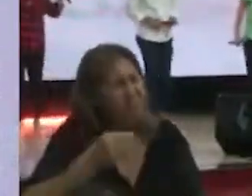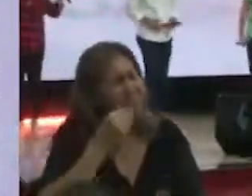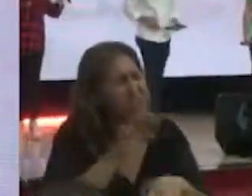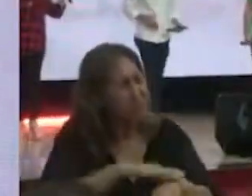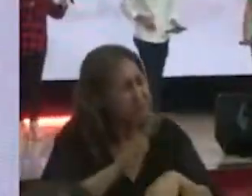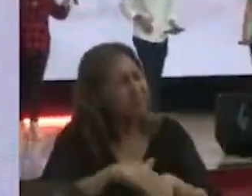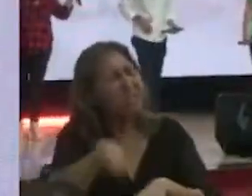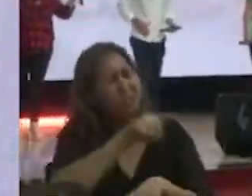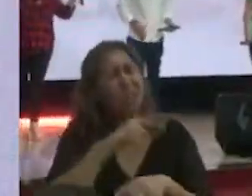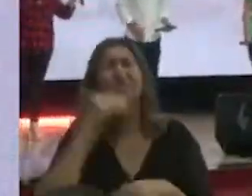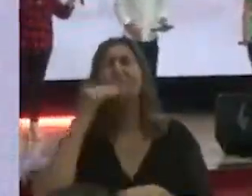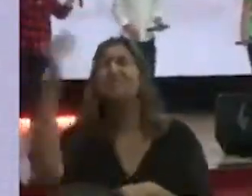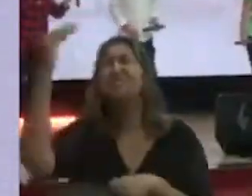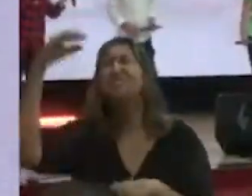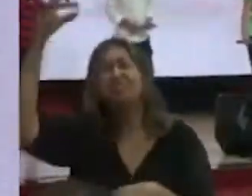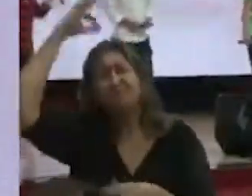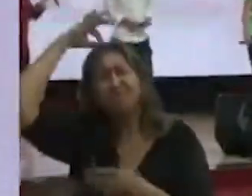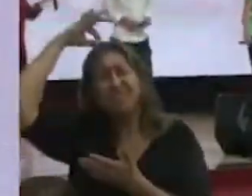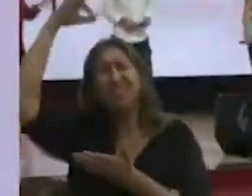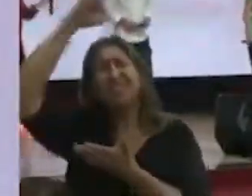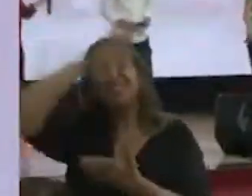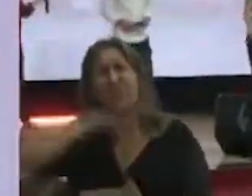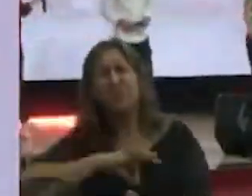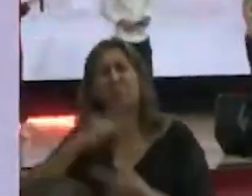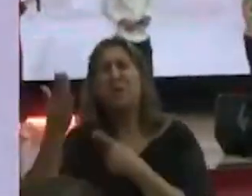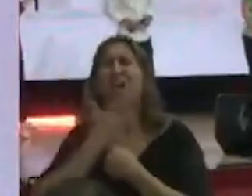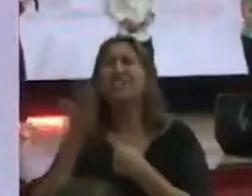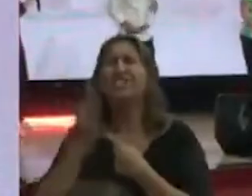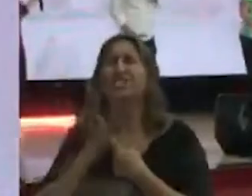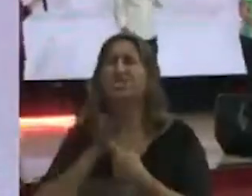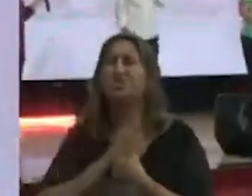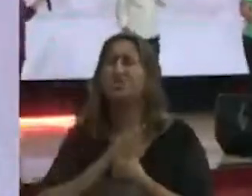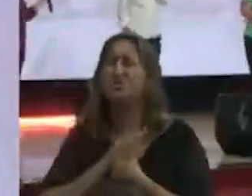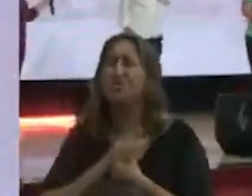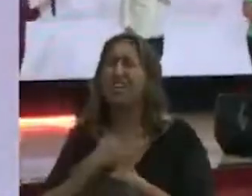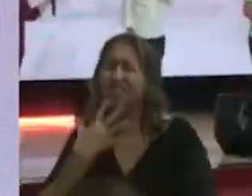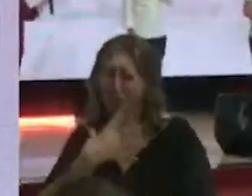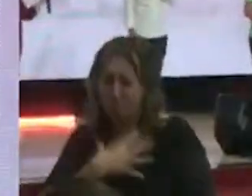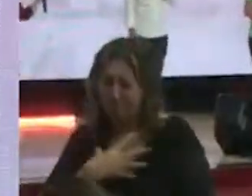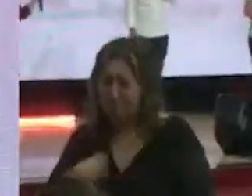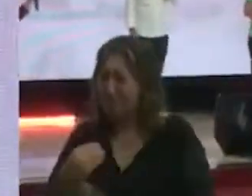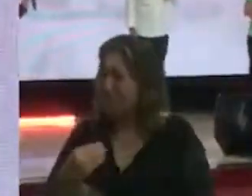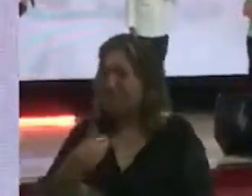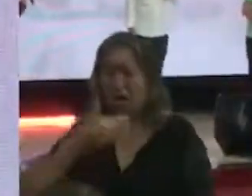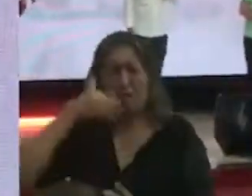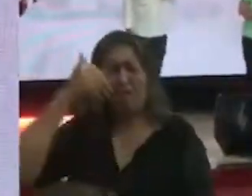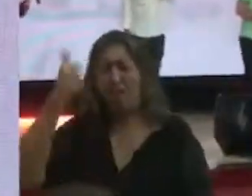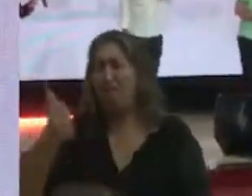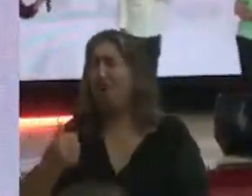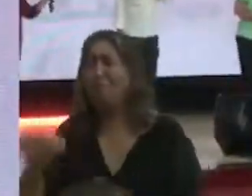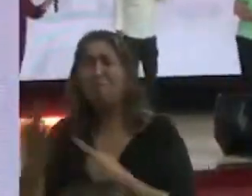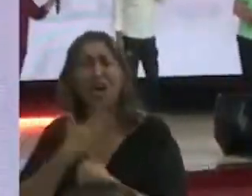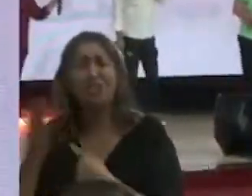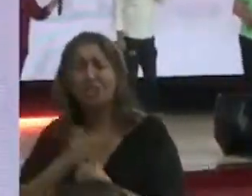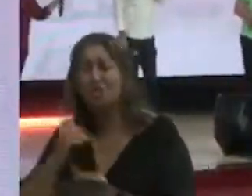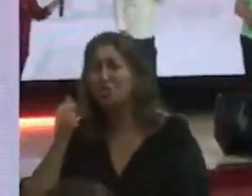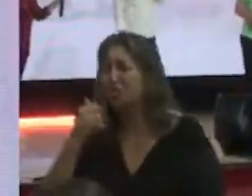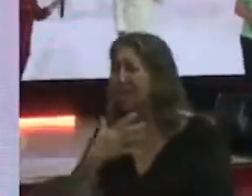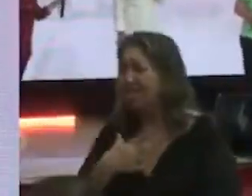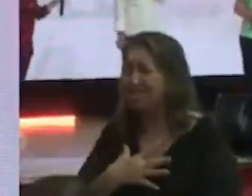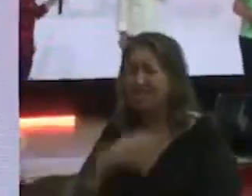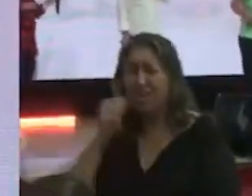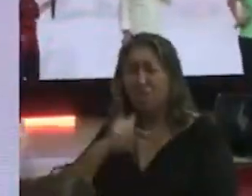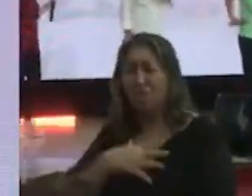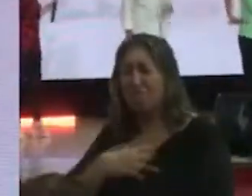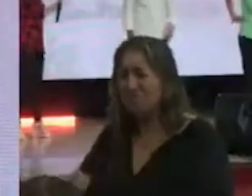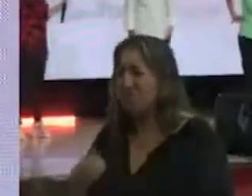Santo me ajuda me ajuda a ser a filha que eu preciso ser me ajuda a ser o filho que eu preciso